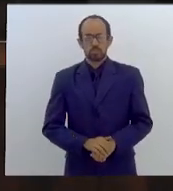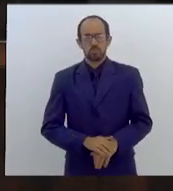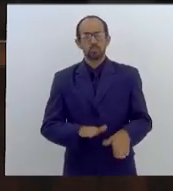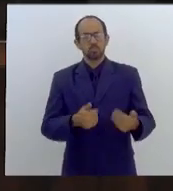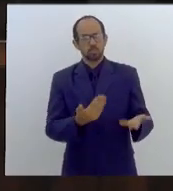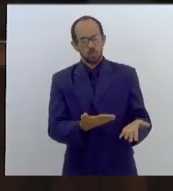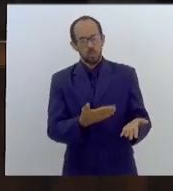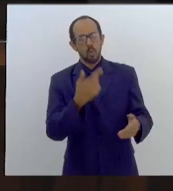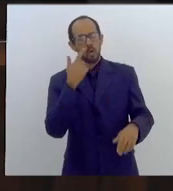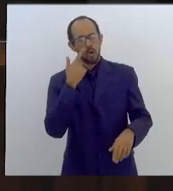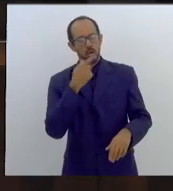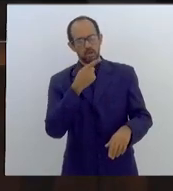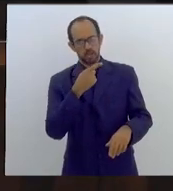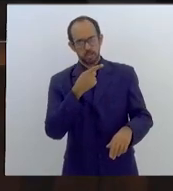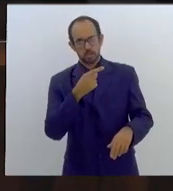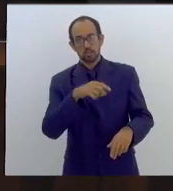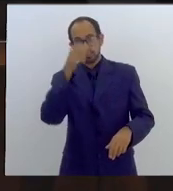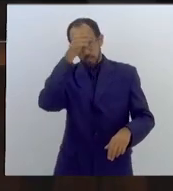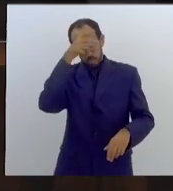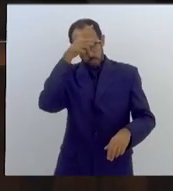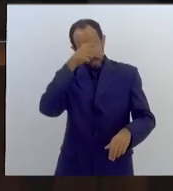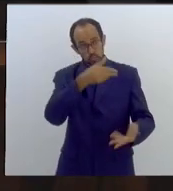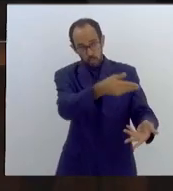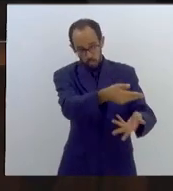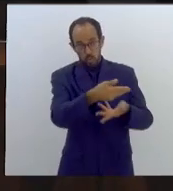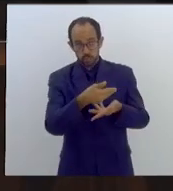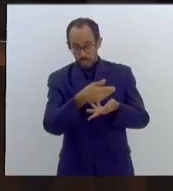Então é o seguinte, os prefeitos foram chamados,